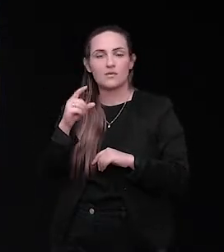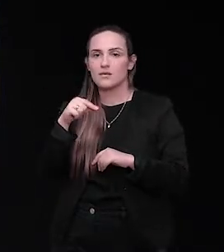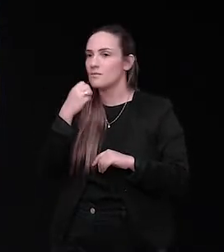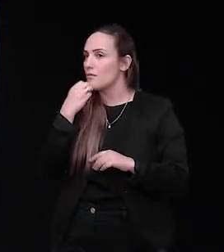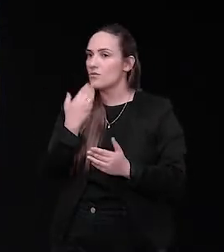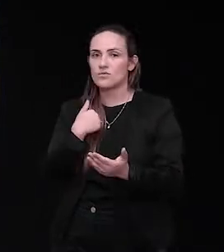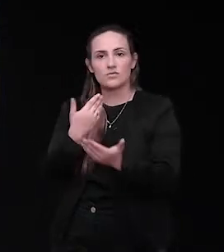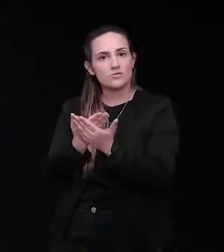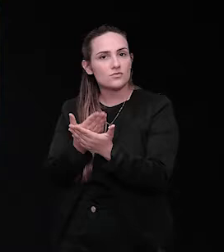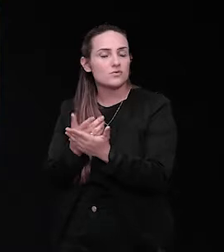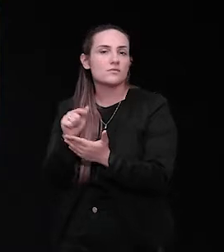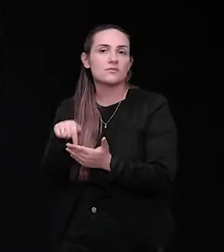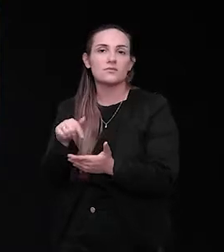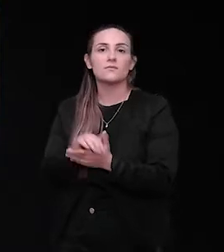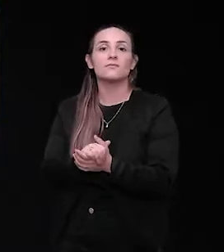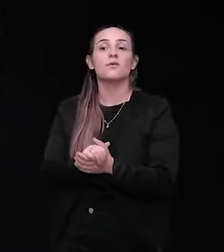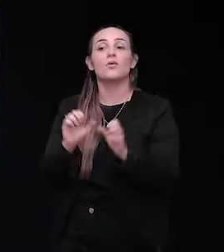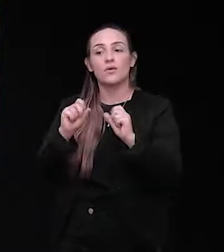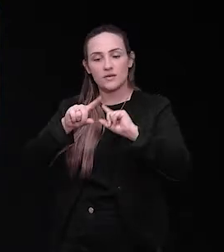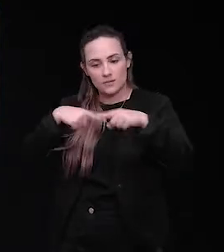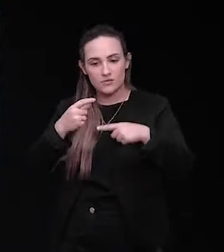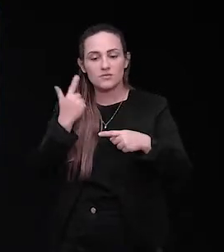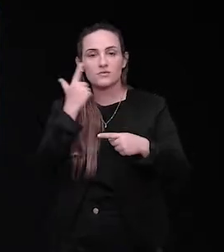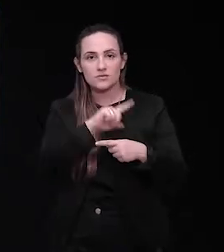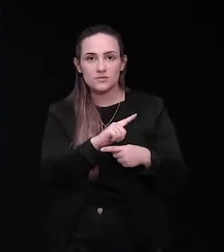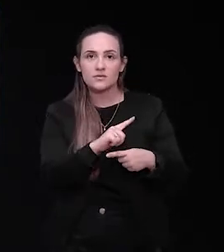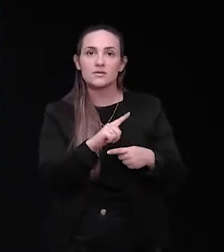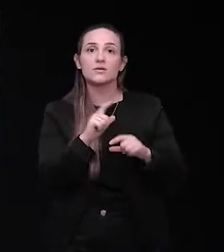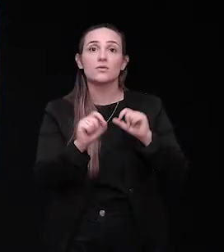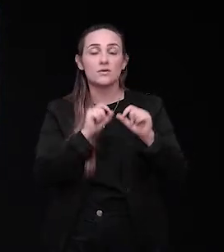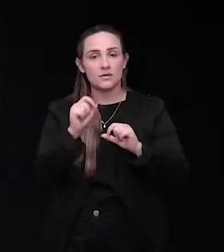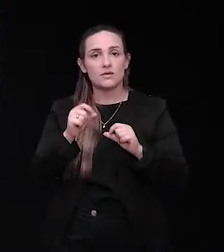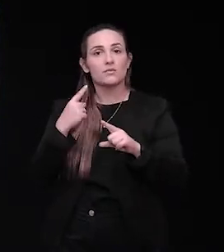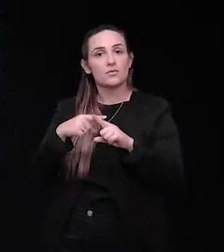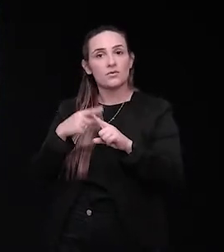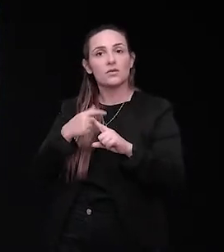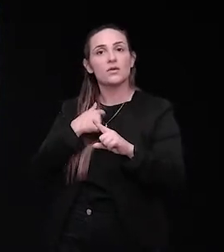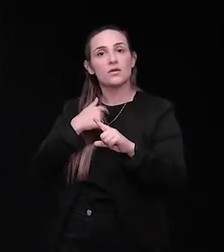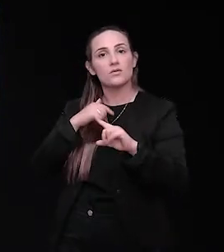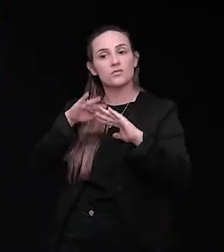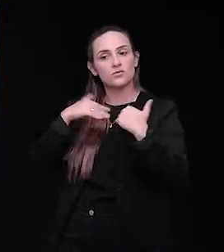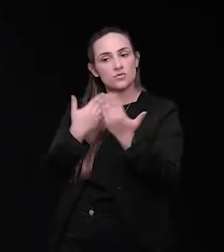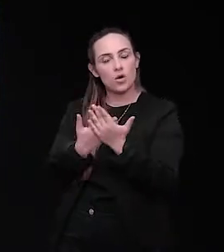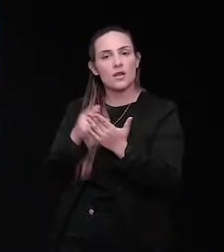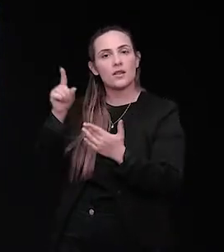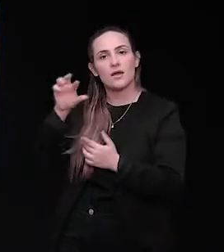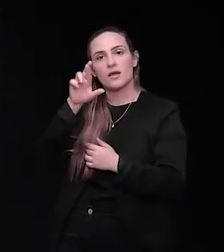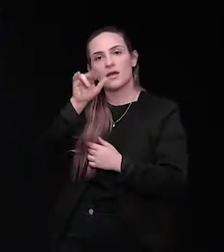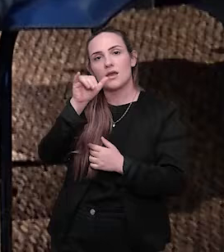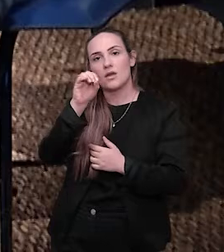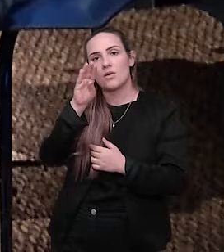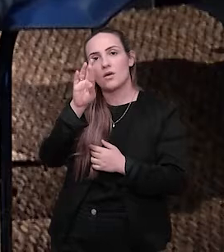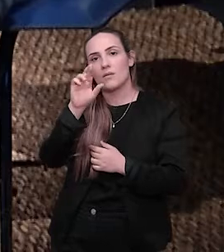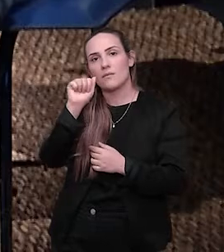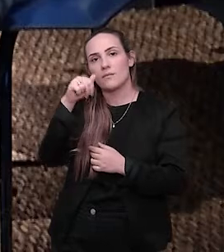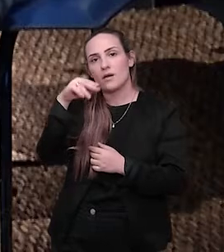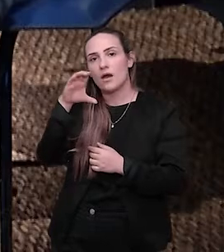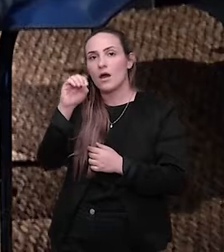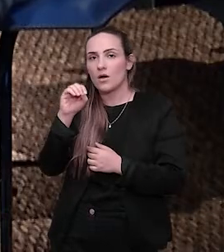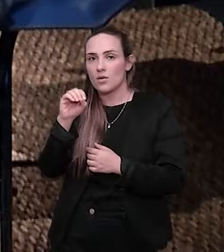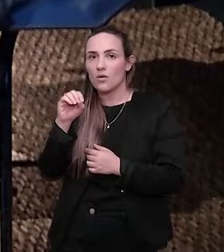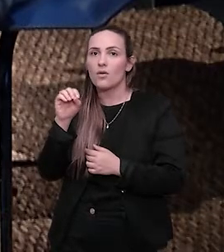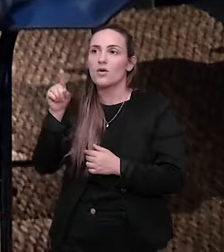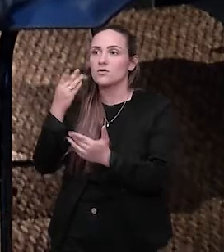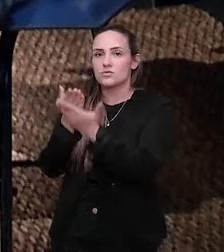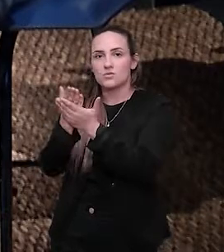o conhecimento, as informações, é uma necessidade da existência. E me fez hoje chegar no cargo onde eu estou, exatamente pela diplomacia, que eu botei